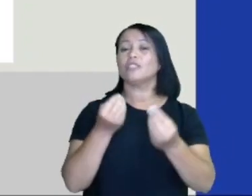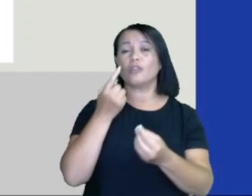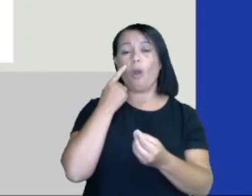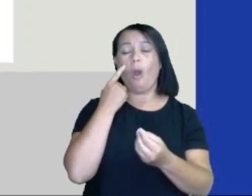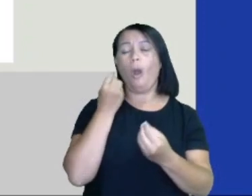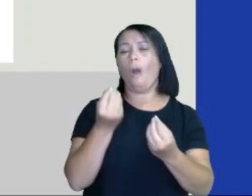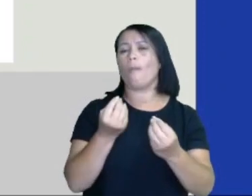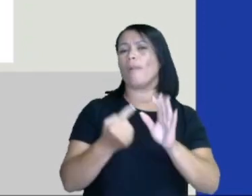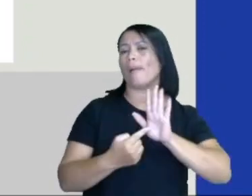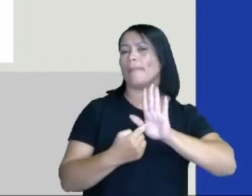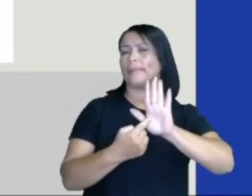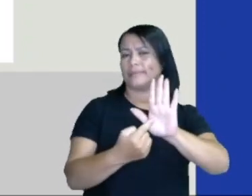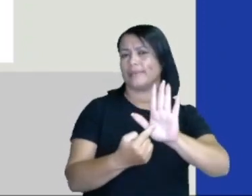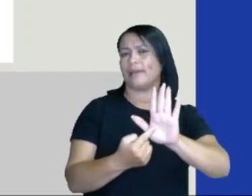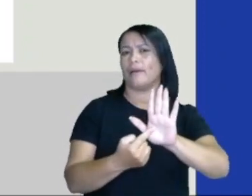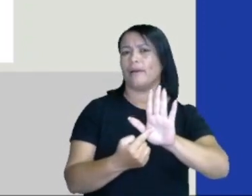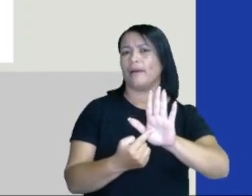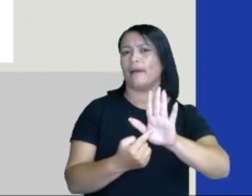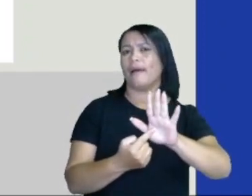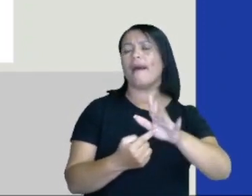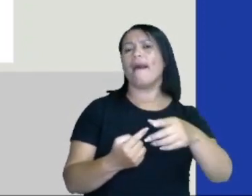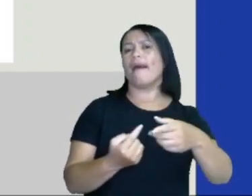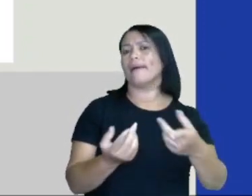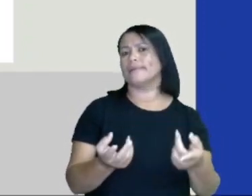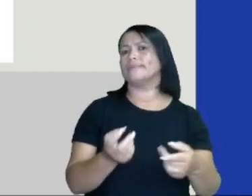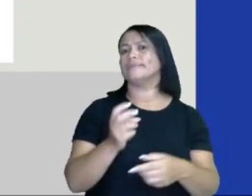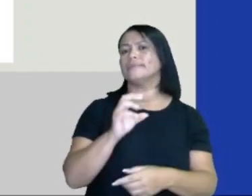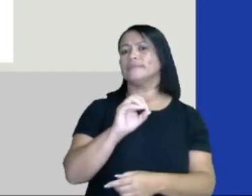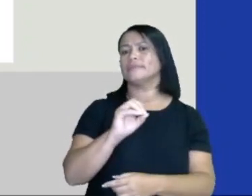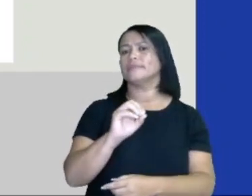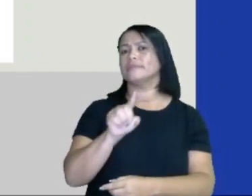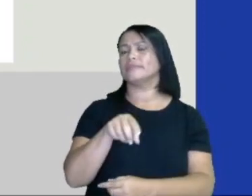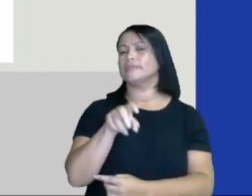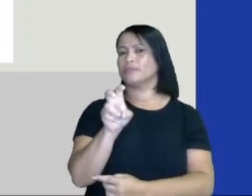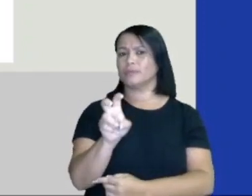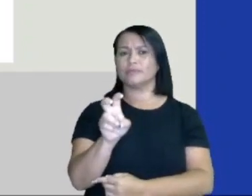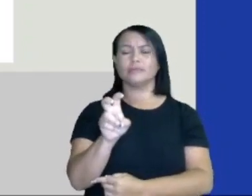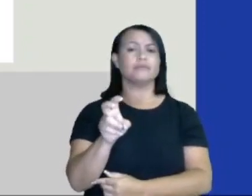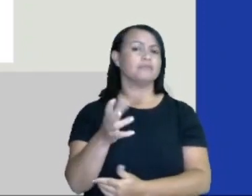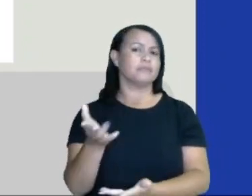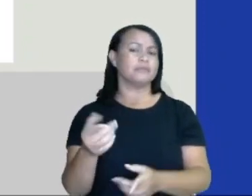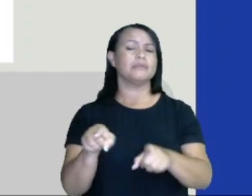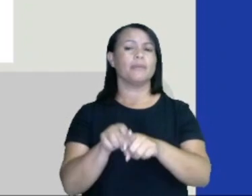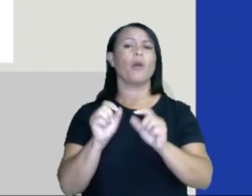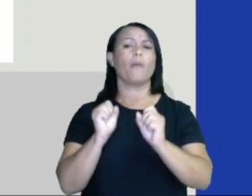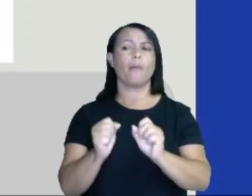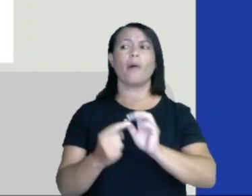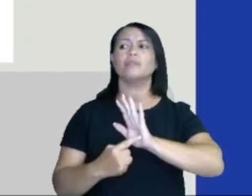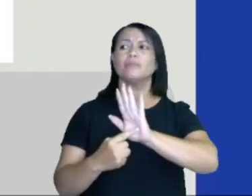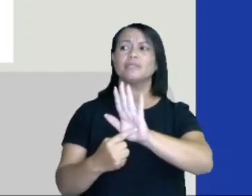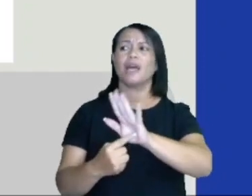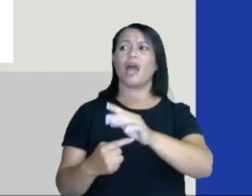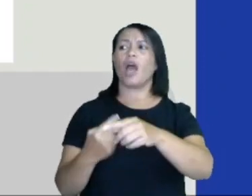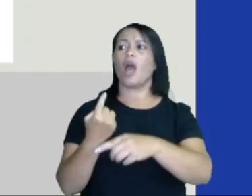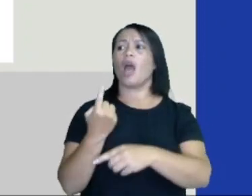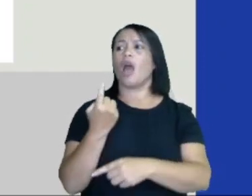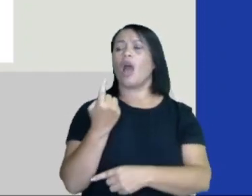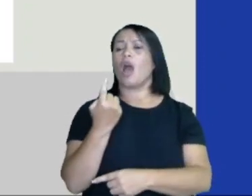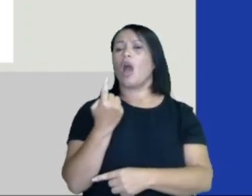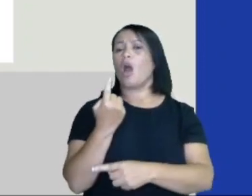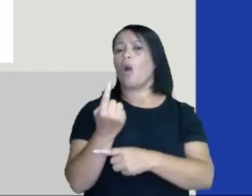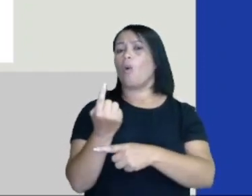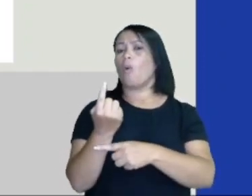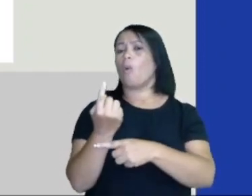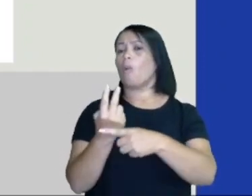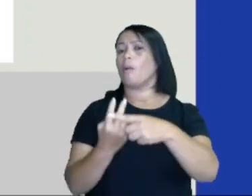posso representar 5 décimo, como eu posso representar 1,5, porque eu